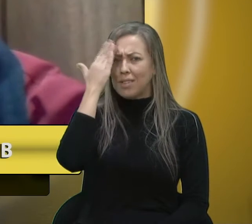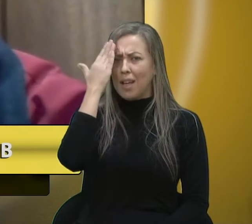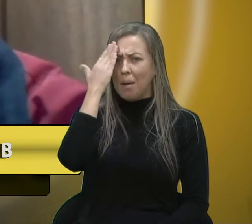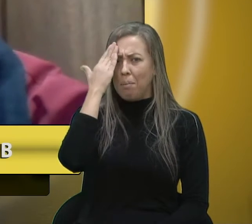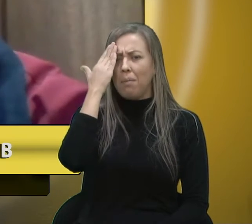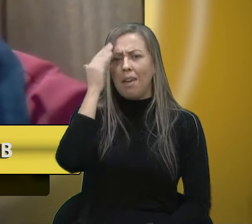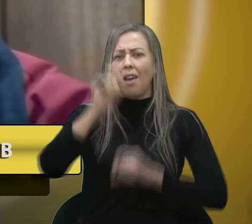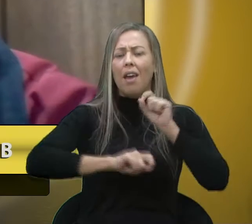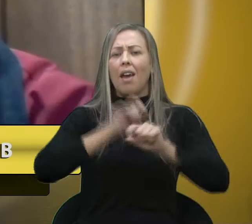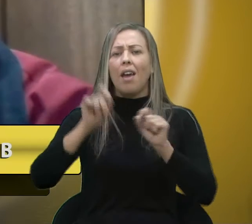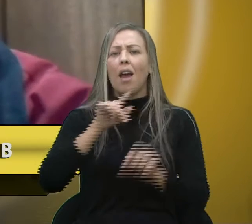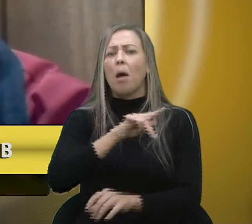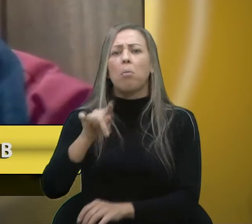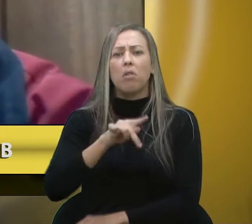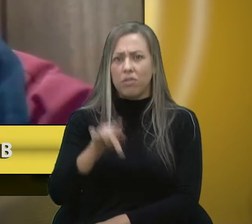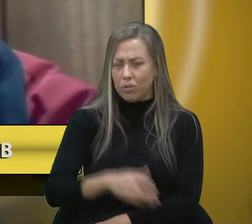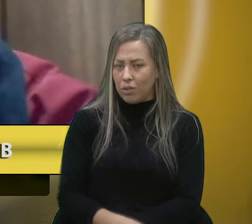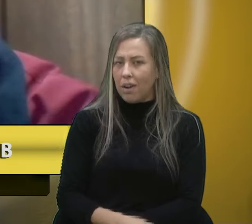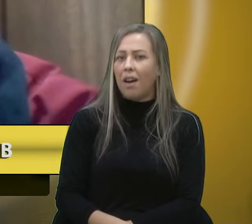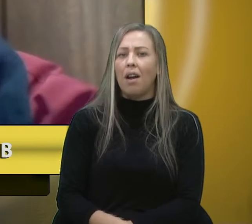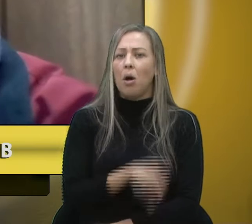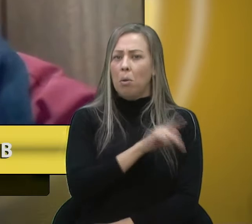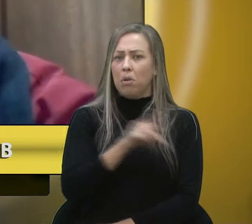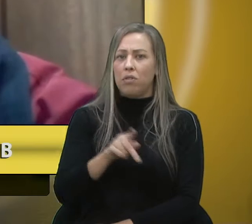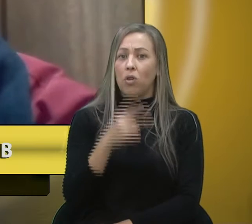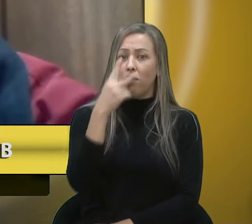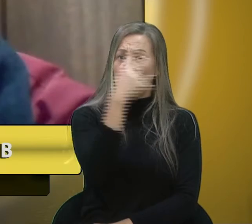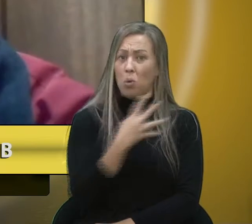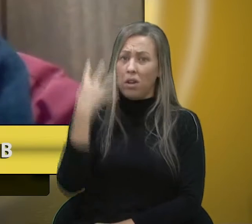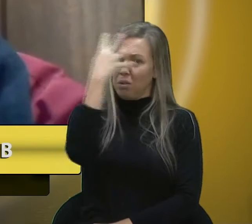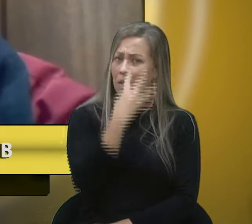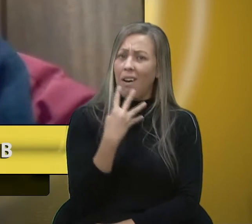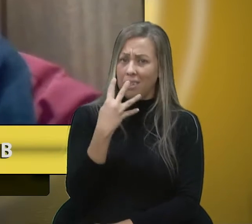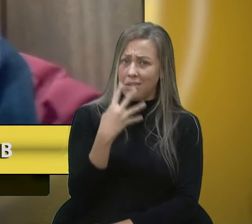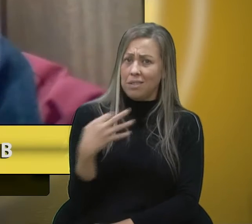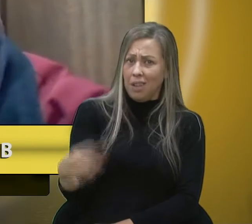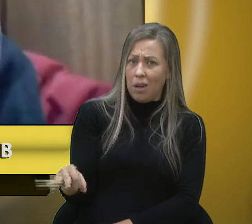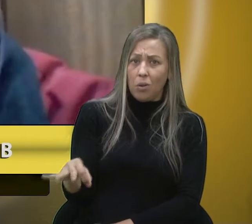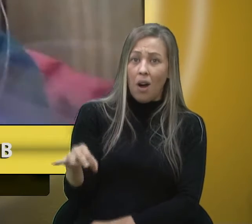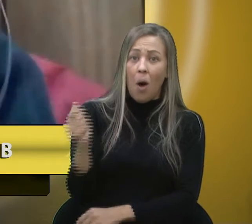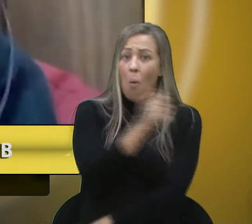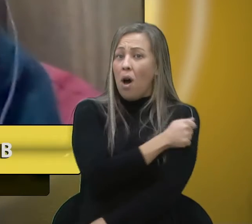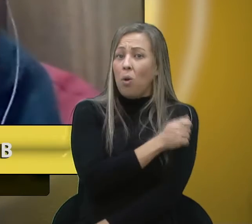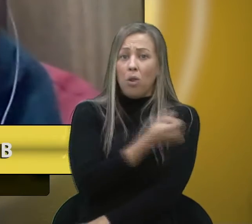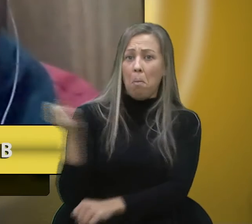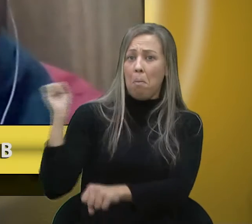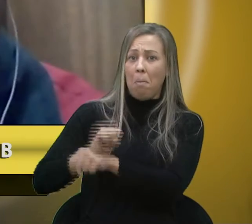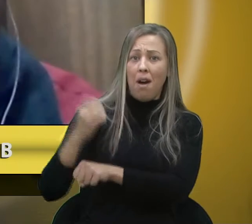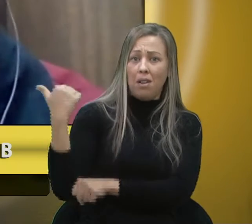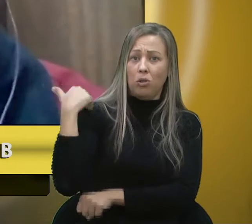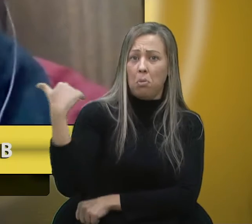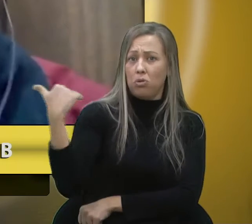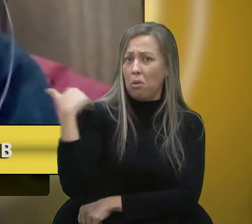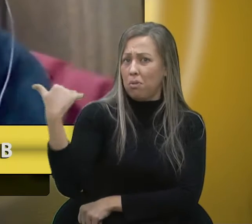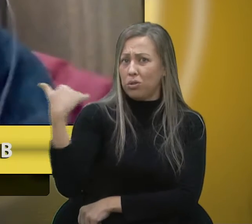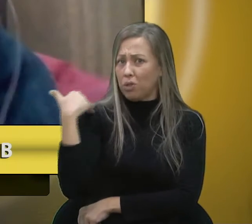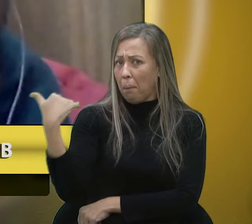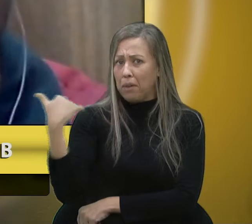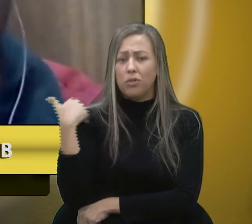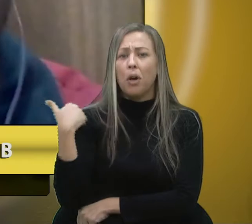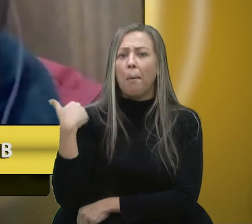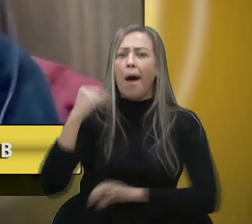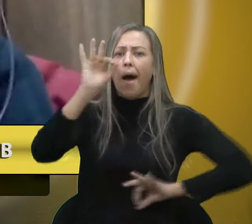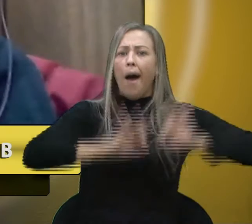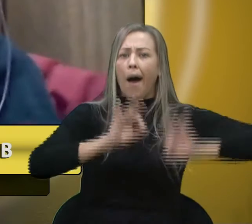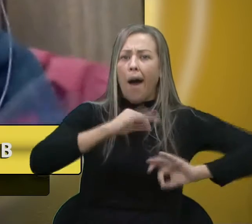é professor, de ser professor hoje 24 horas, porque os alunos não deixam de abordar os professores, né? A preparação das